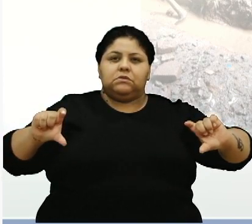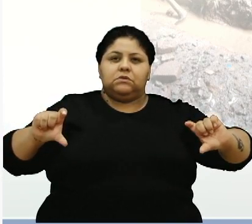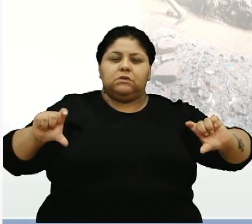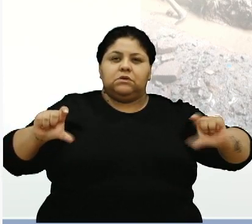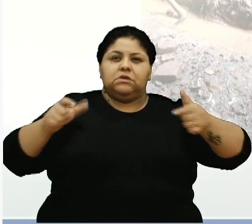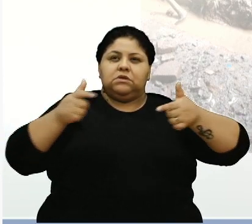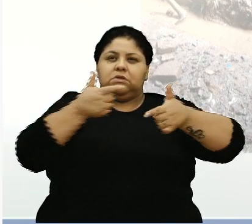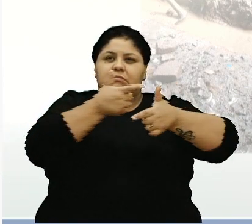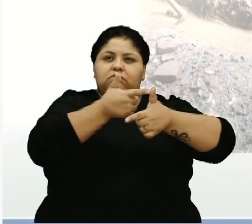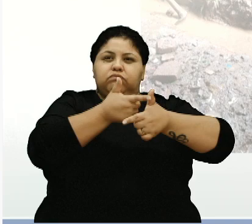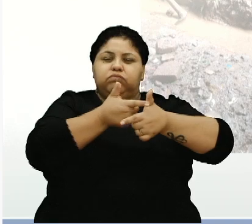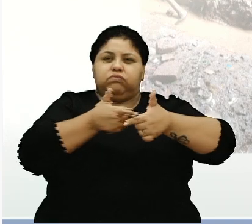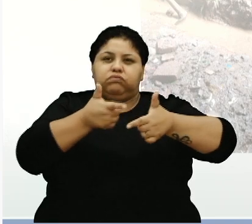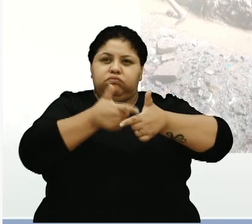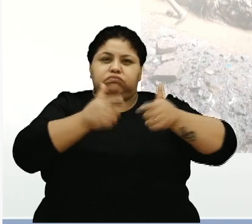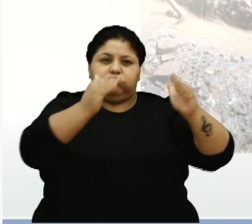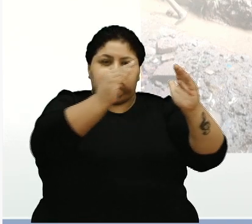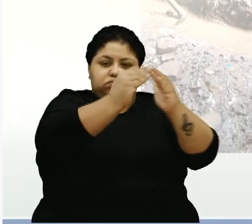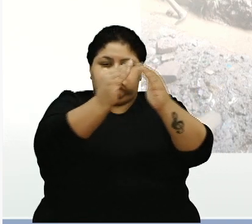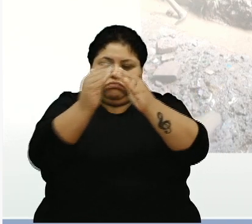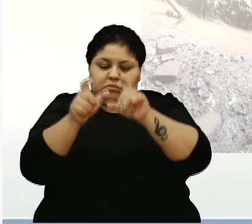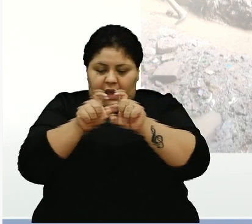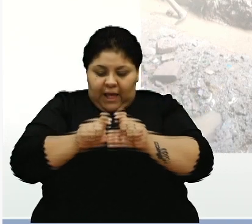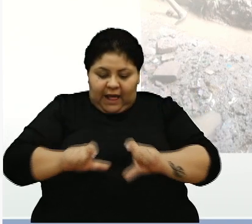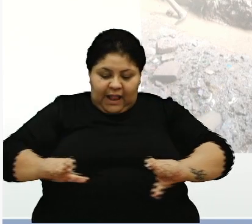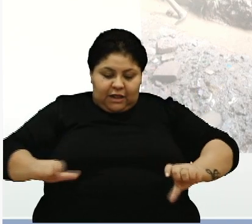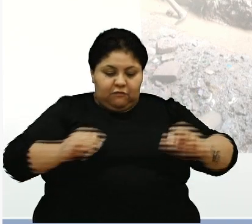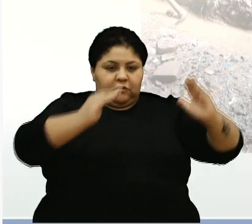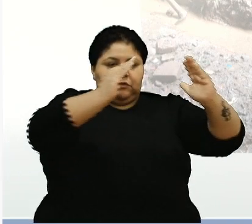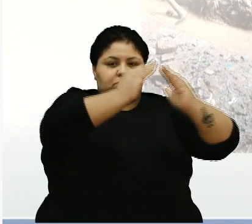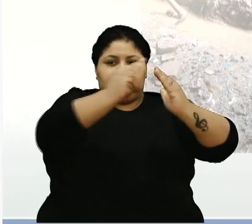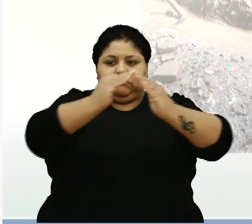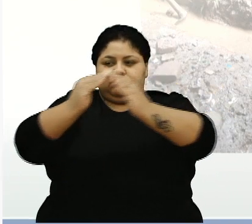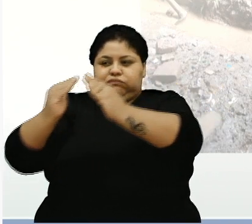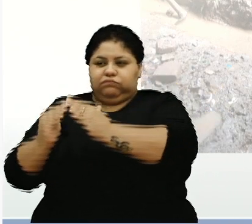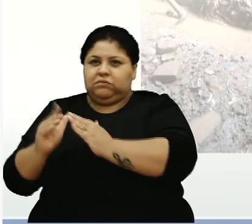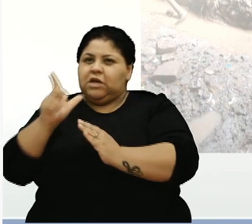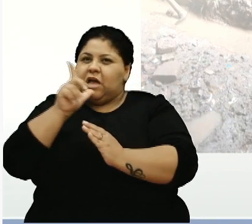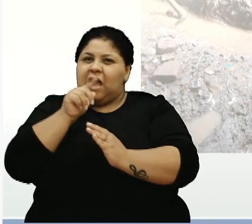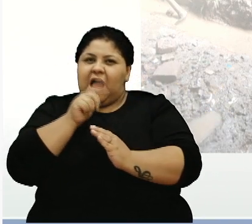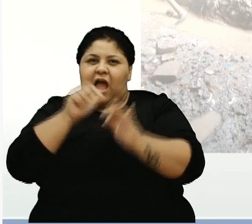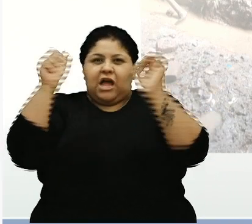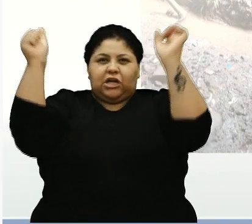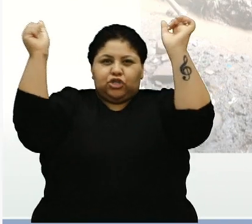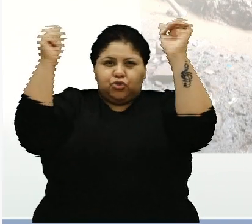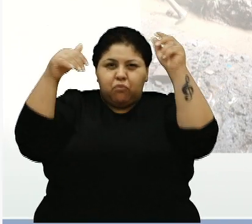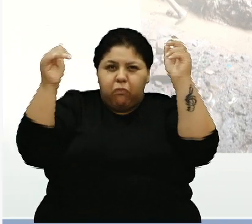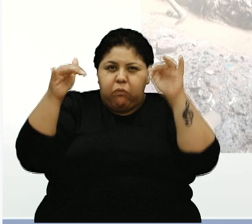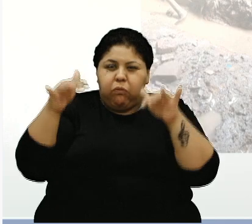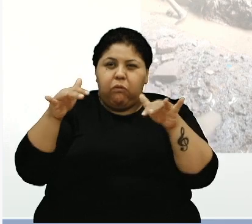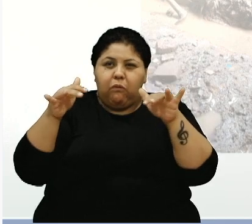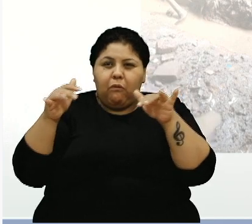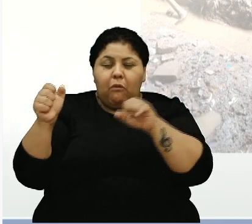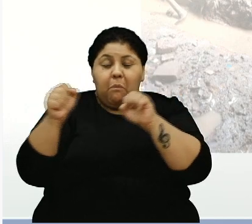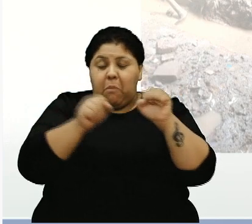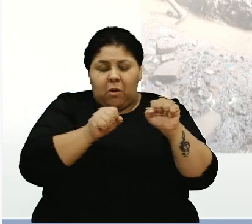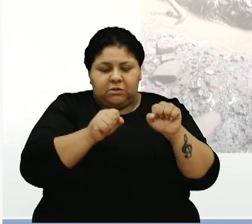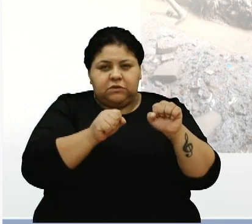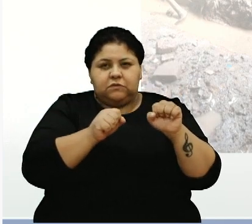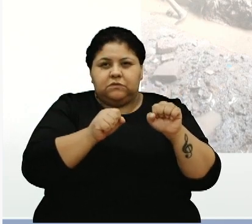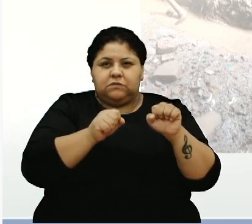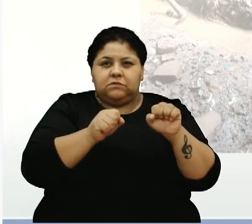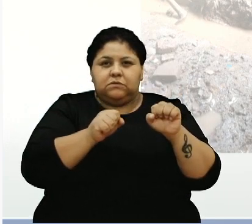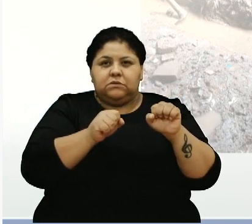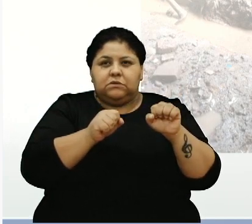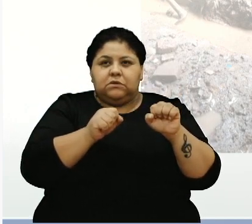diversas residências e por muitas vezes o excesso de chuva acaba proporcionando